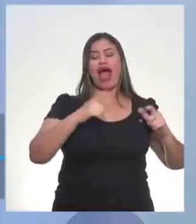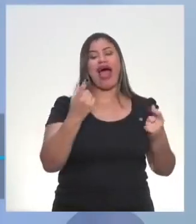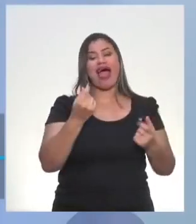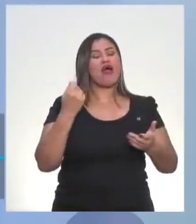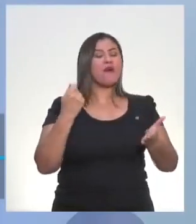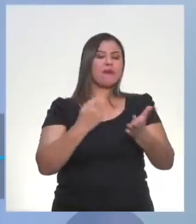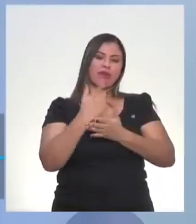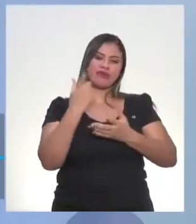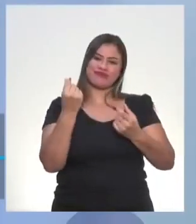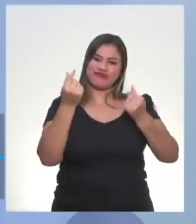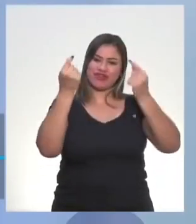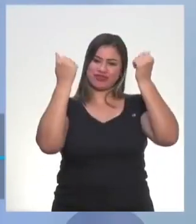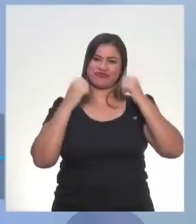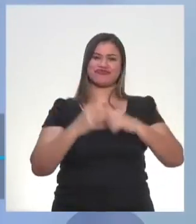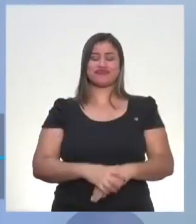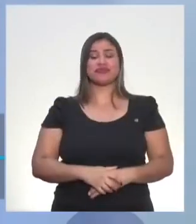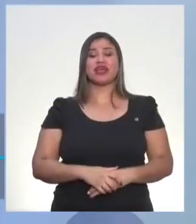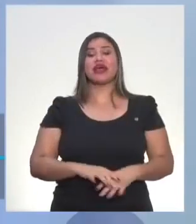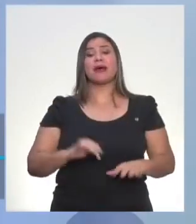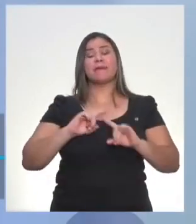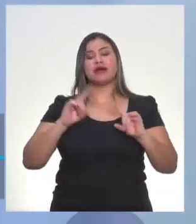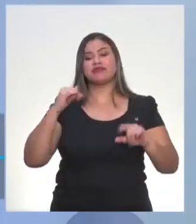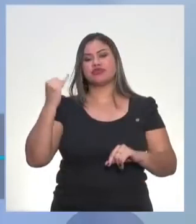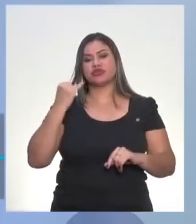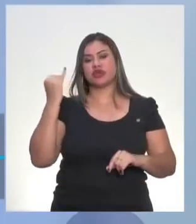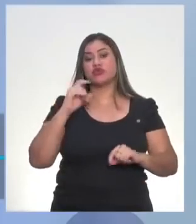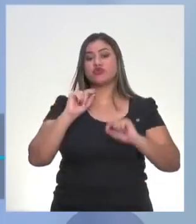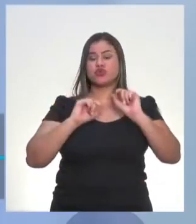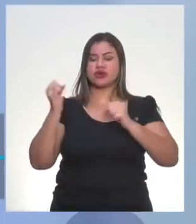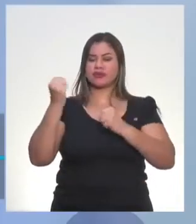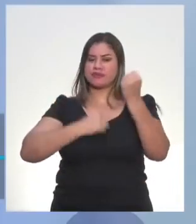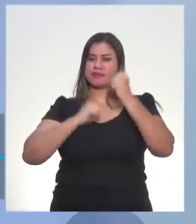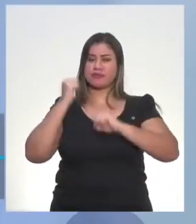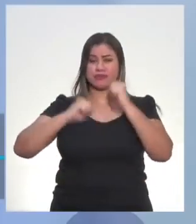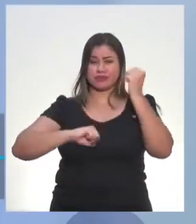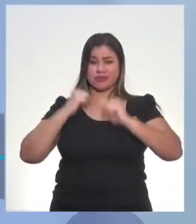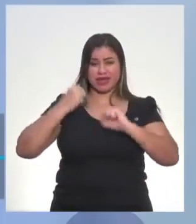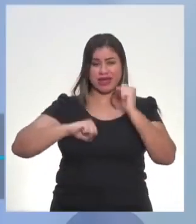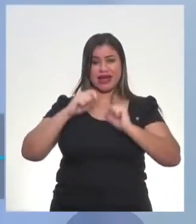custo-benefício. Então, mais é importante que as empresas usem